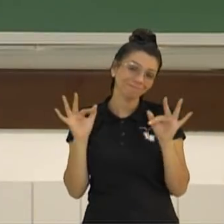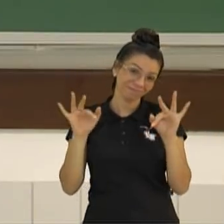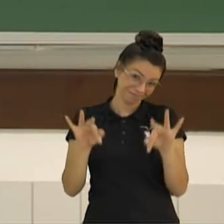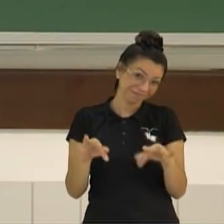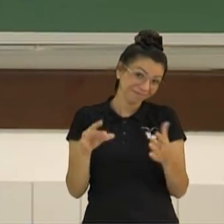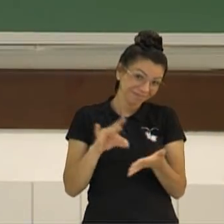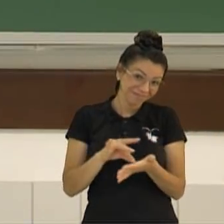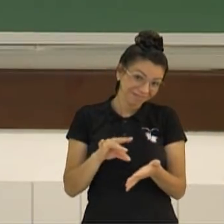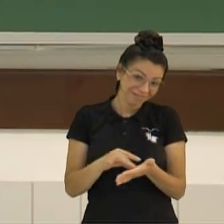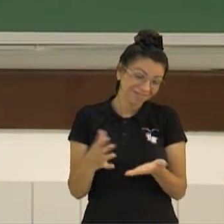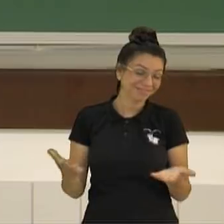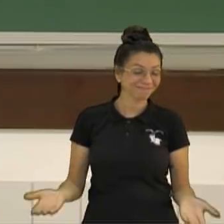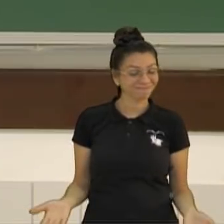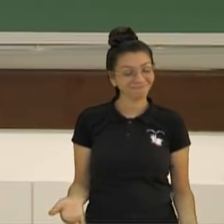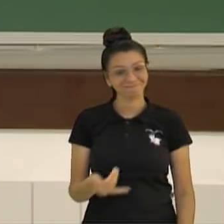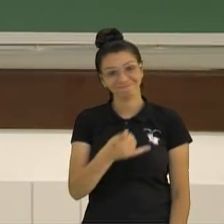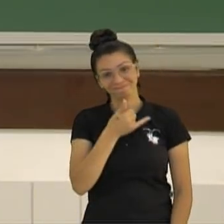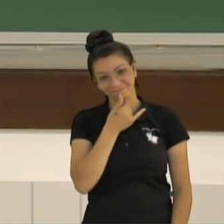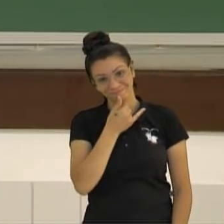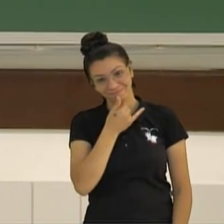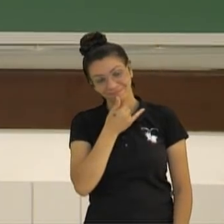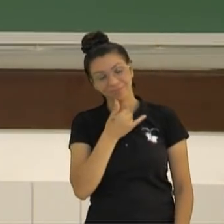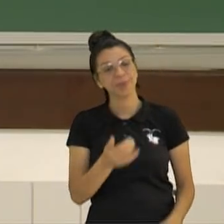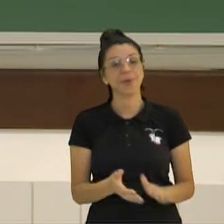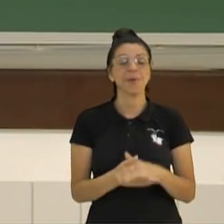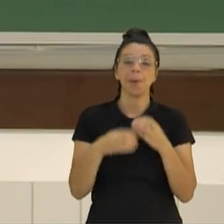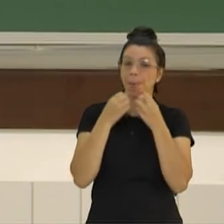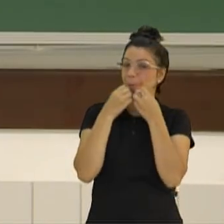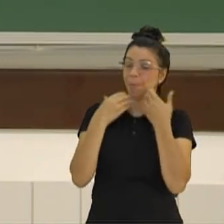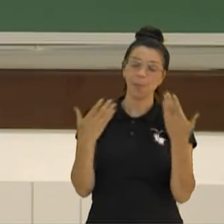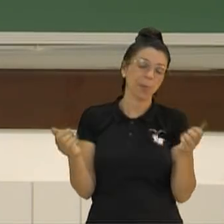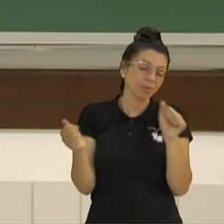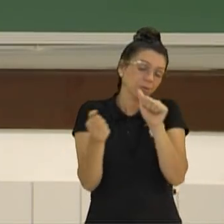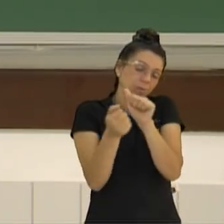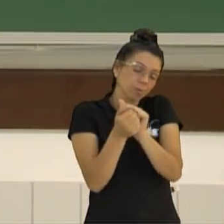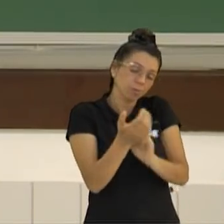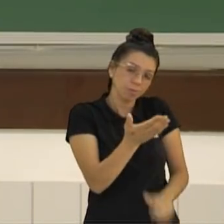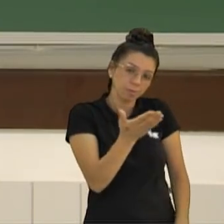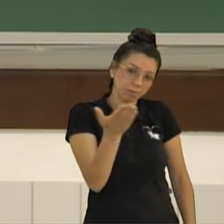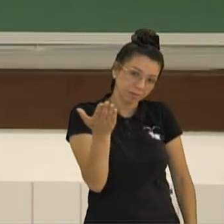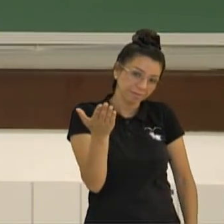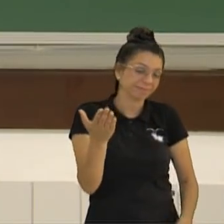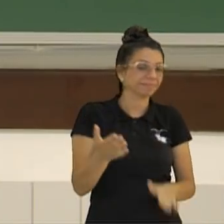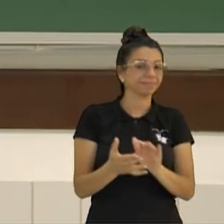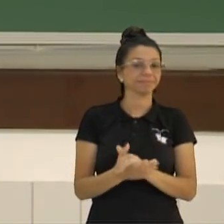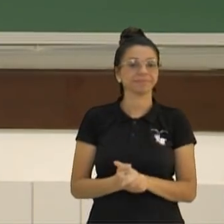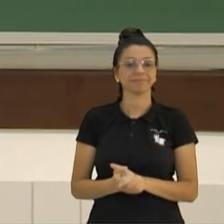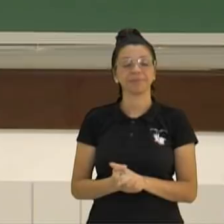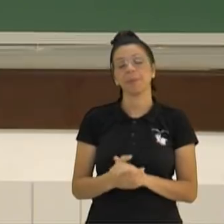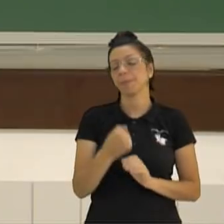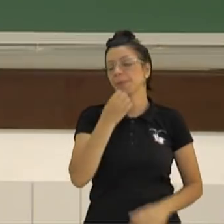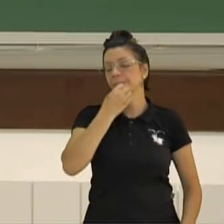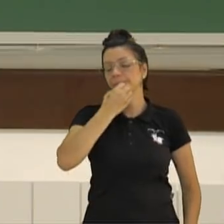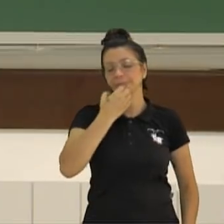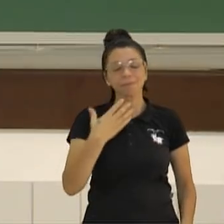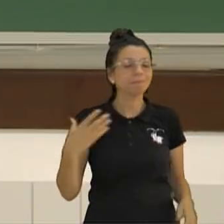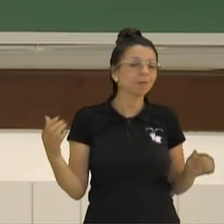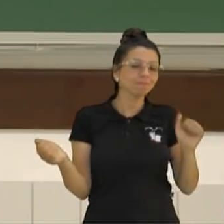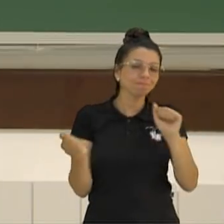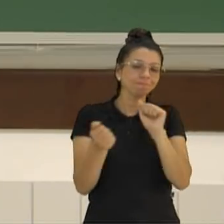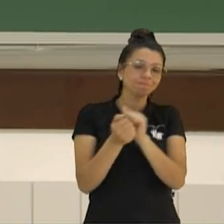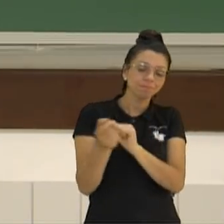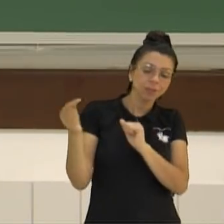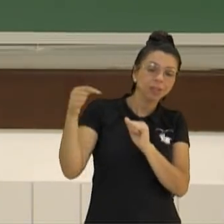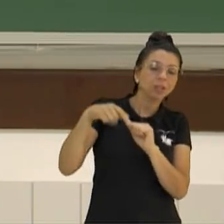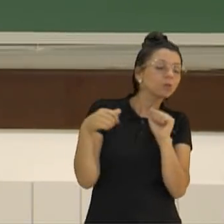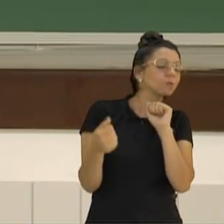verdade? Puxa, que pena! Foi muito bom estar com vocês. Muito mesmo, muito bom mesmo estar aqui com